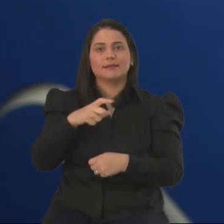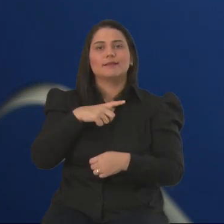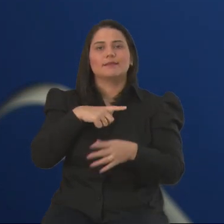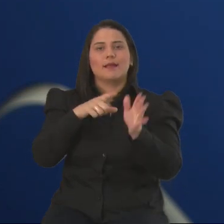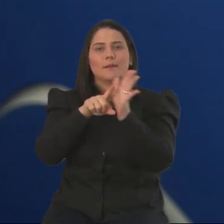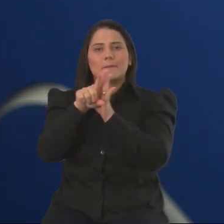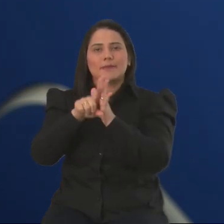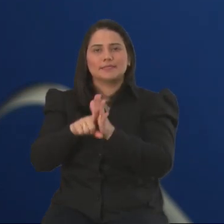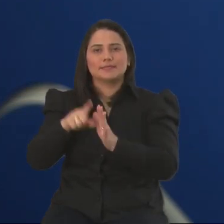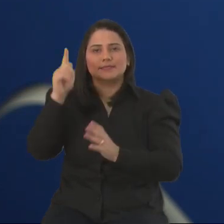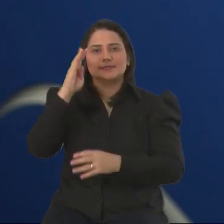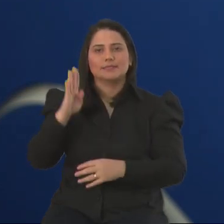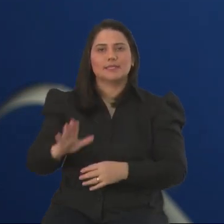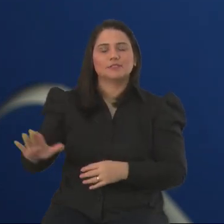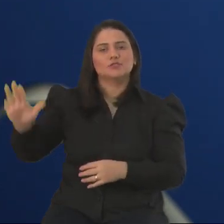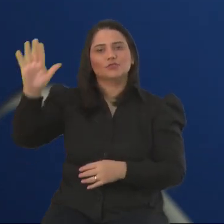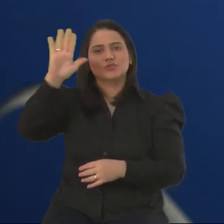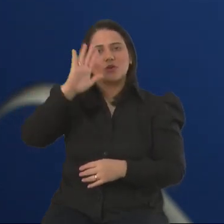Nacional